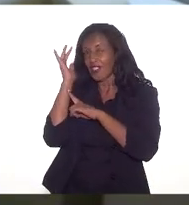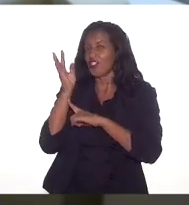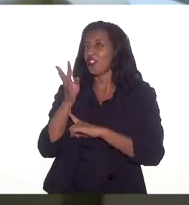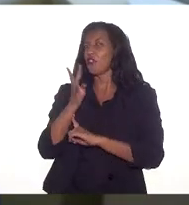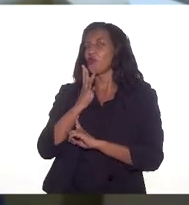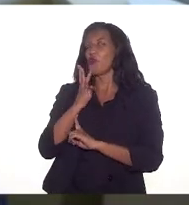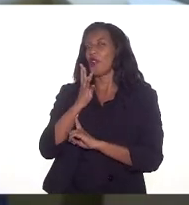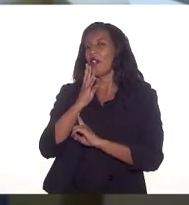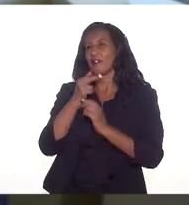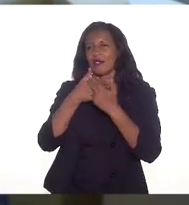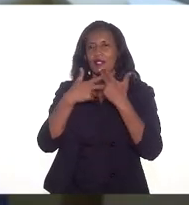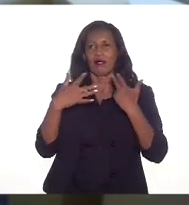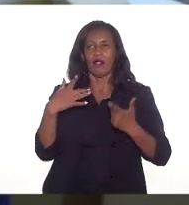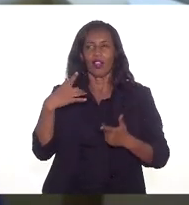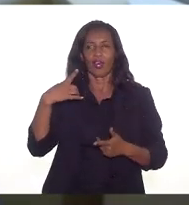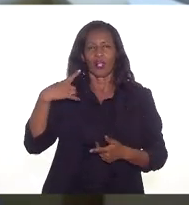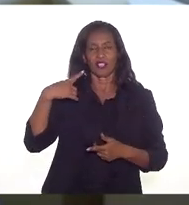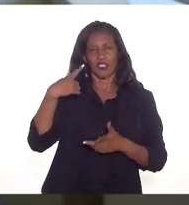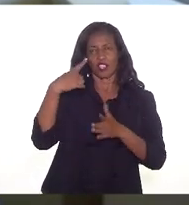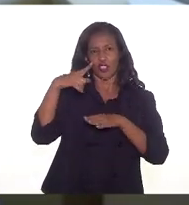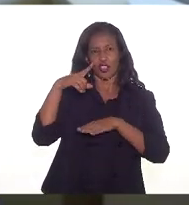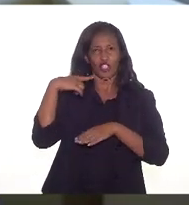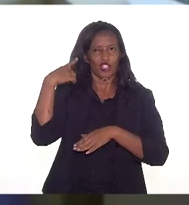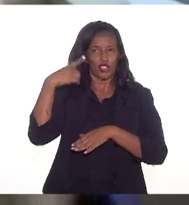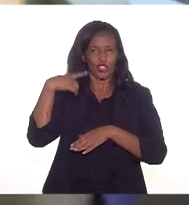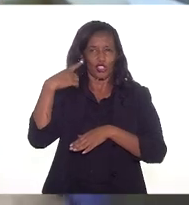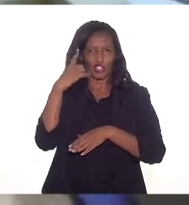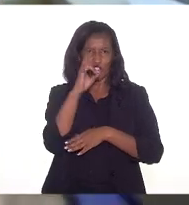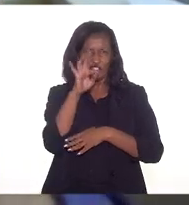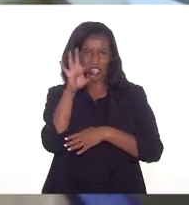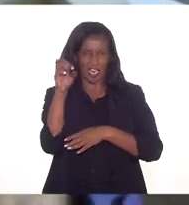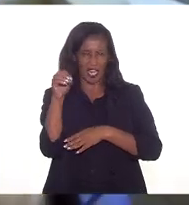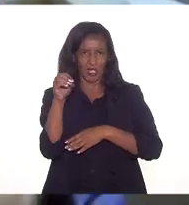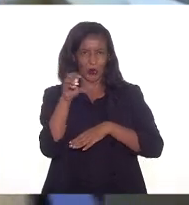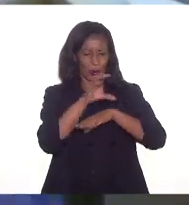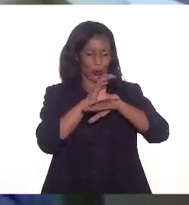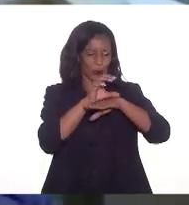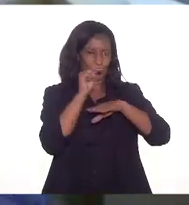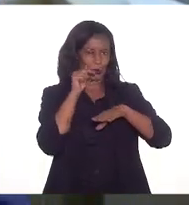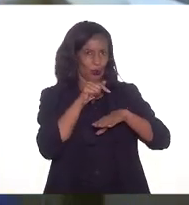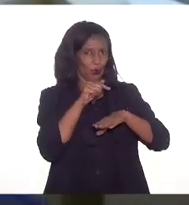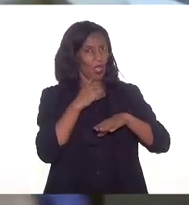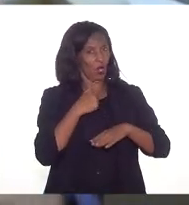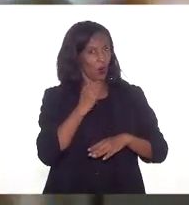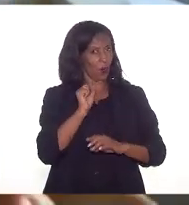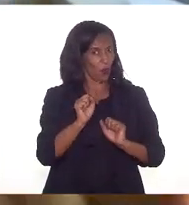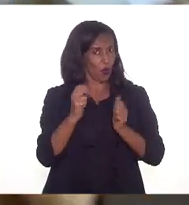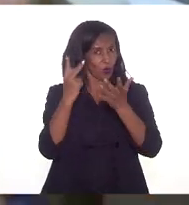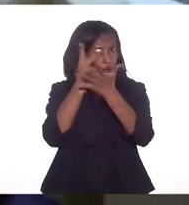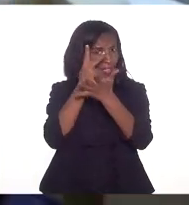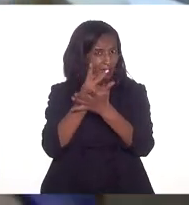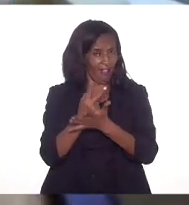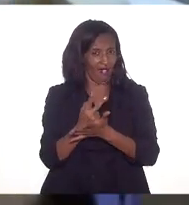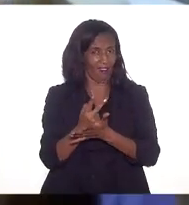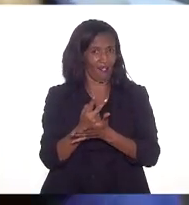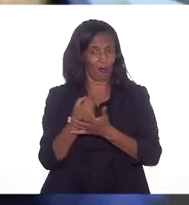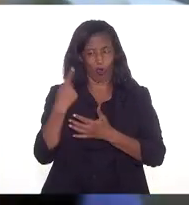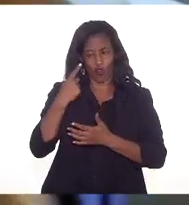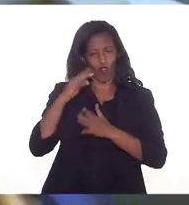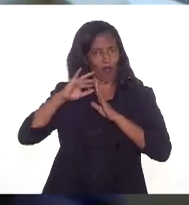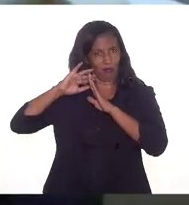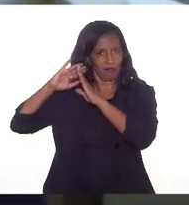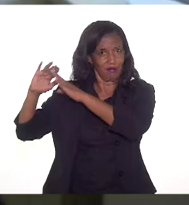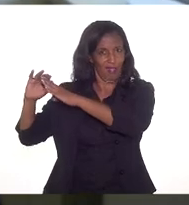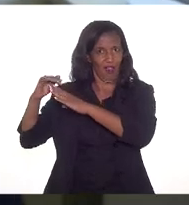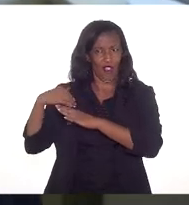direito constitucional, de direito orçamentário, que sou eu. Então, eu posso errar muito, viu, doutor Rodrigo? Porque eu sou engenheiro, mas ouso